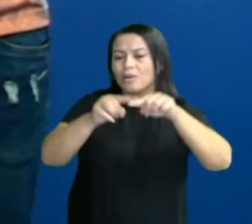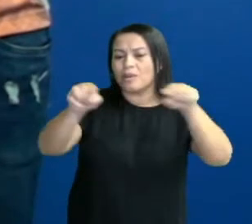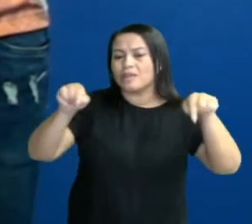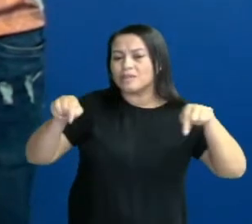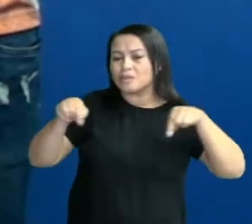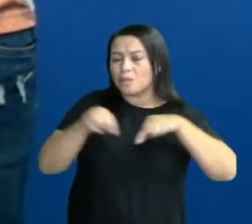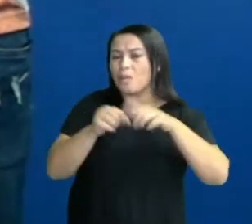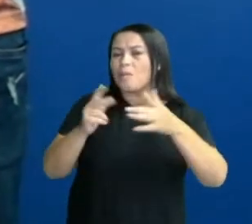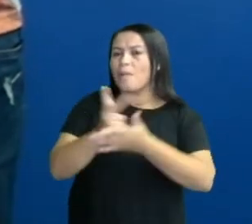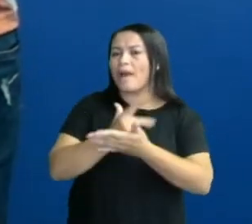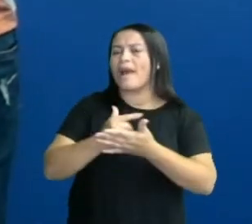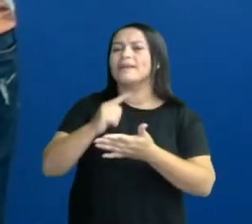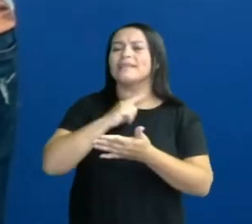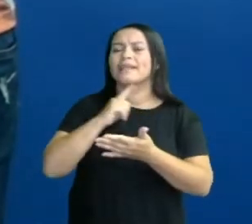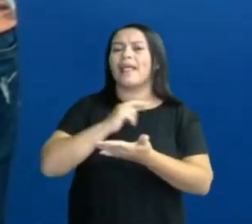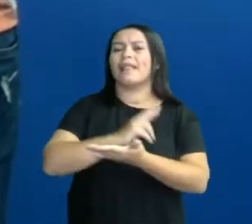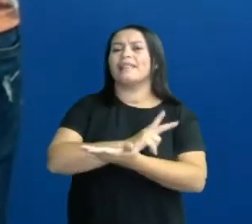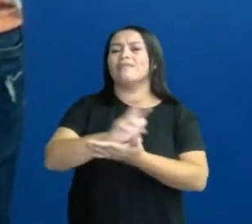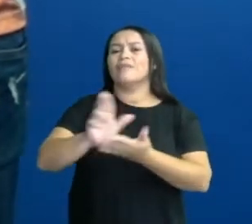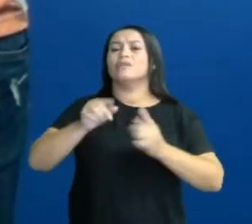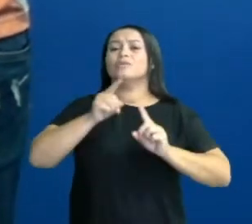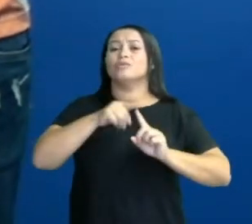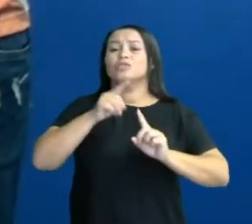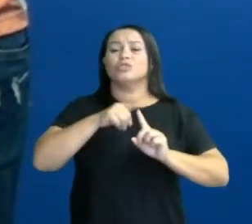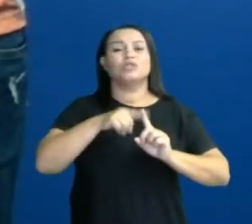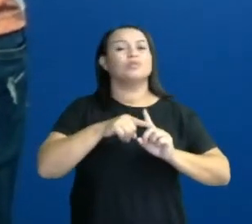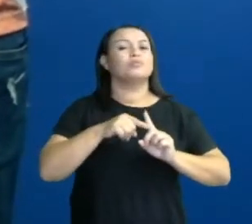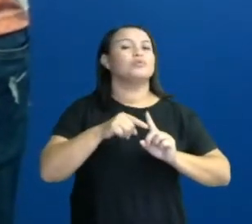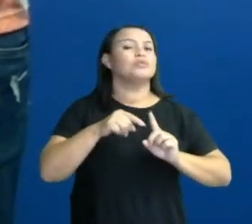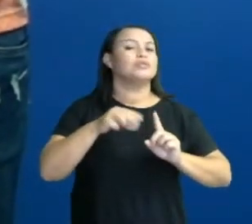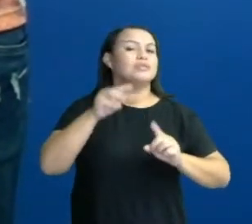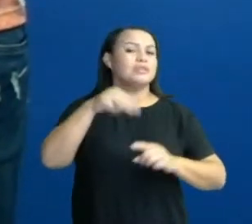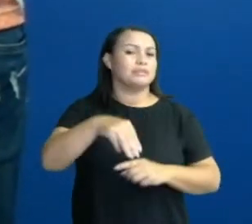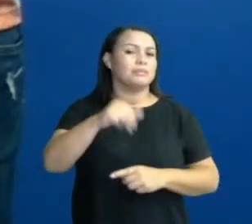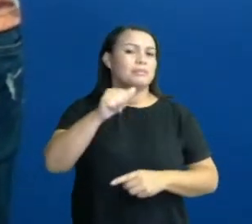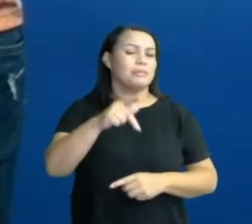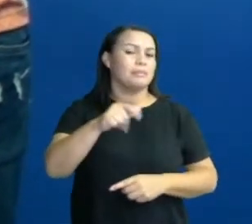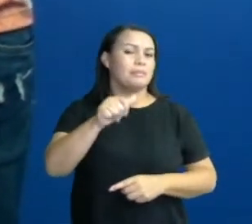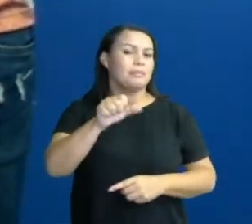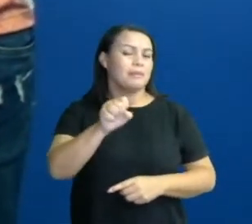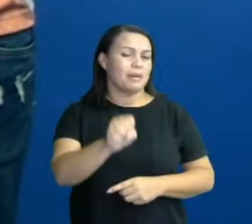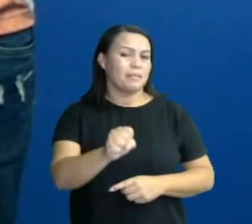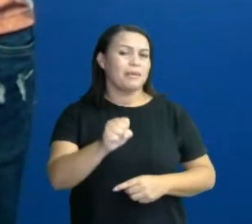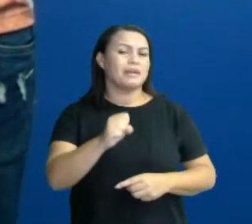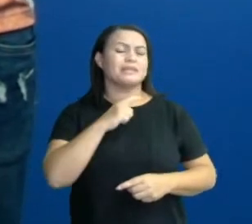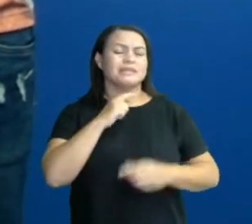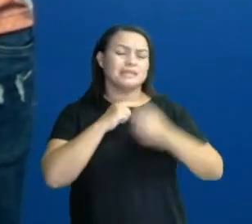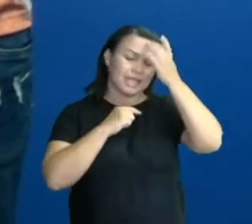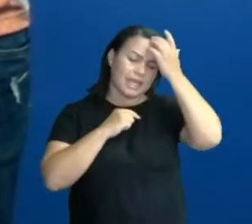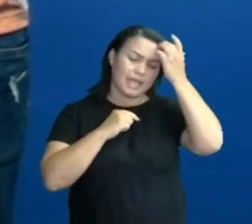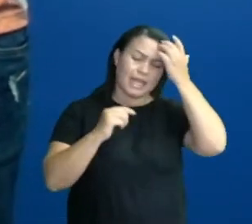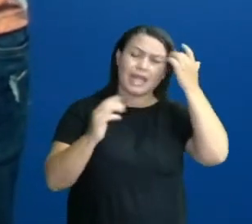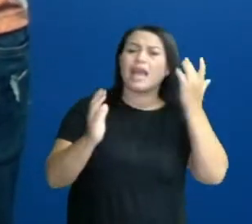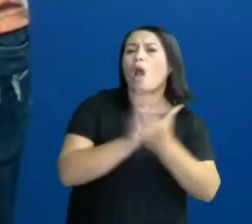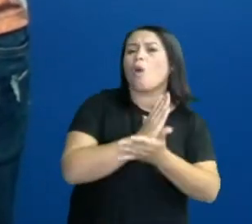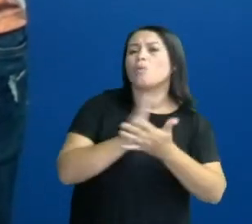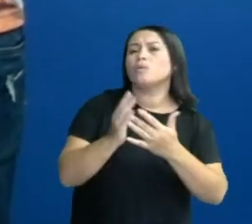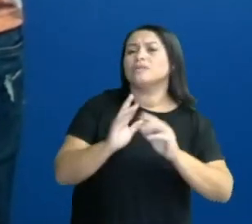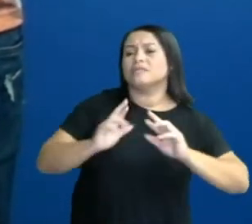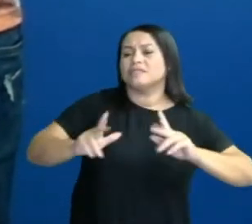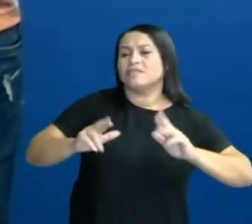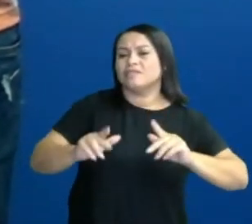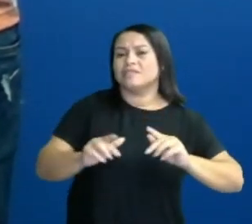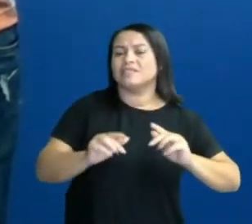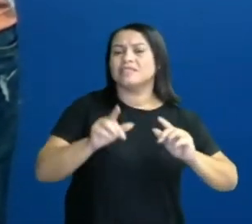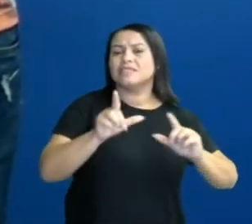deixar passar, existem diversos tipos de mapas e muitas vezes um mapa se diferencia do outro em virtude do tamanho da